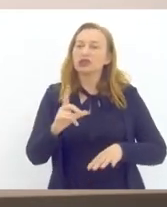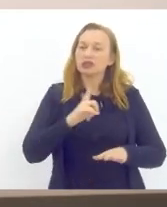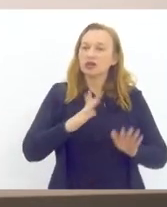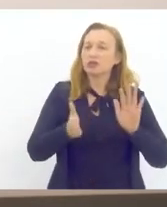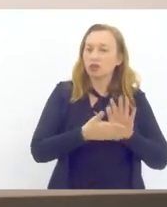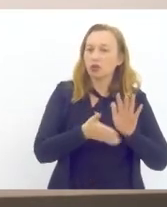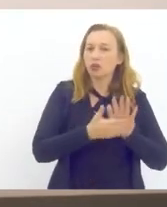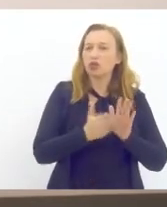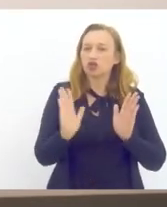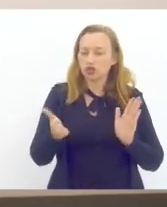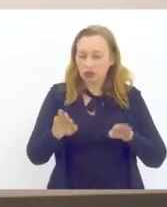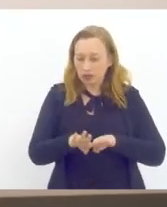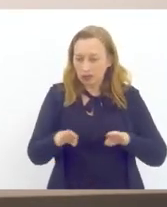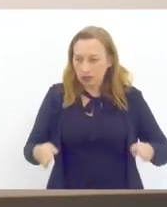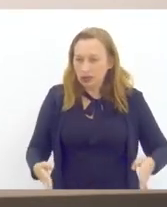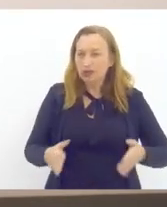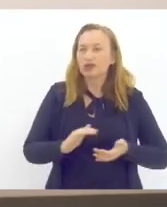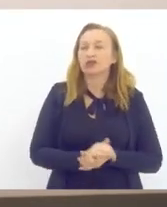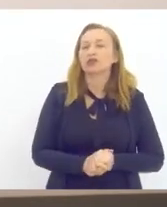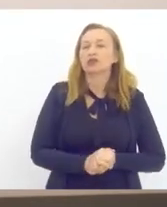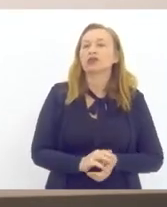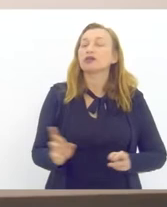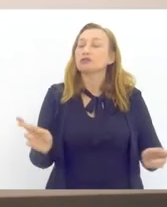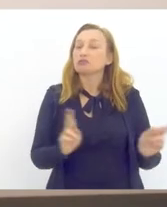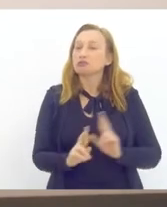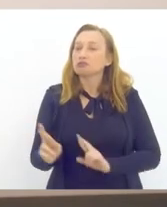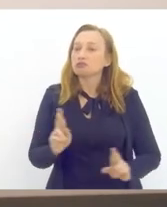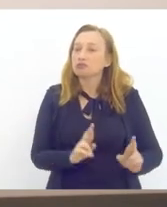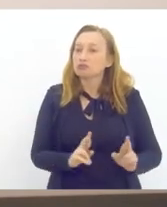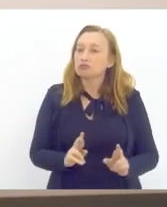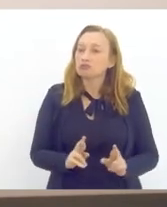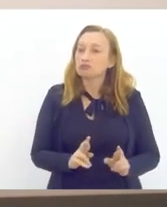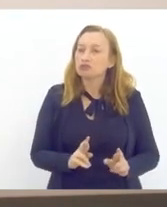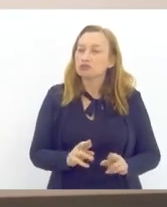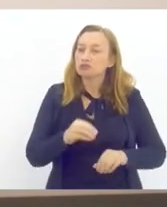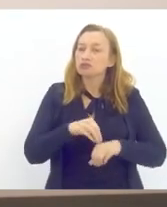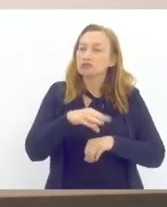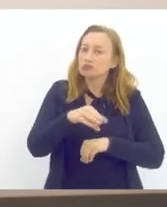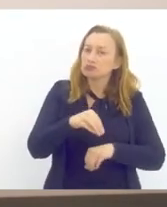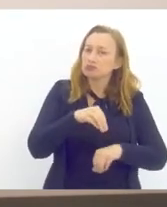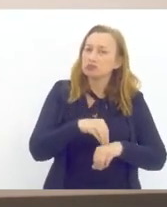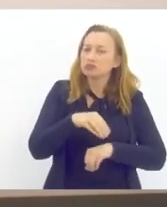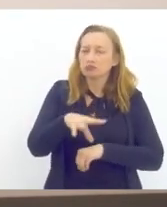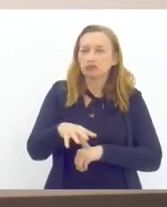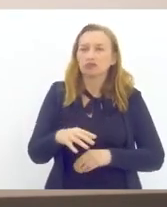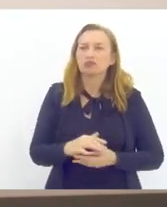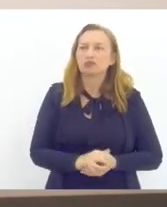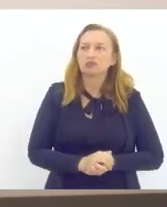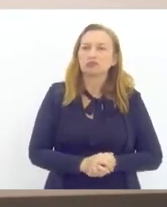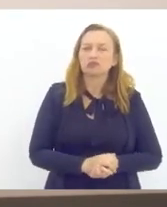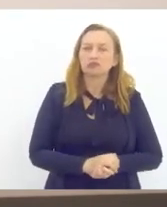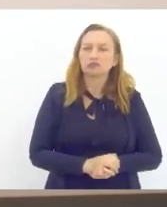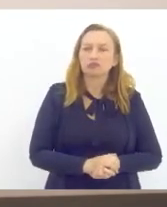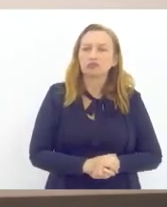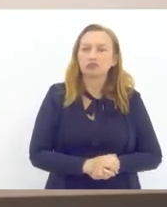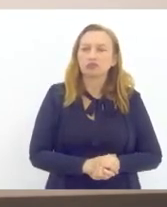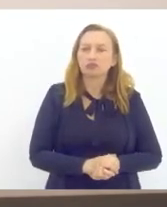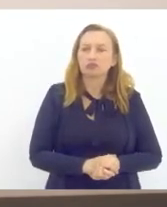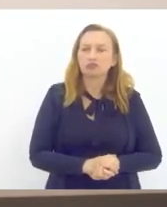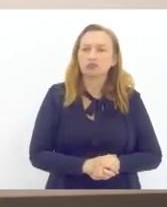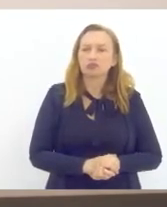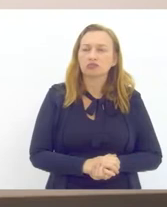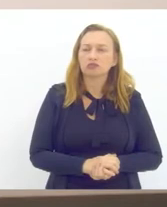mesa. A questão relacionada aos indicadores que vão balizar o índice